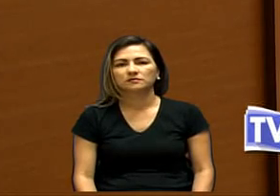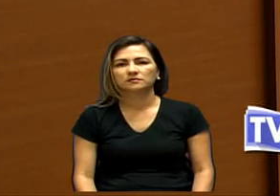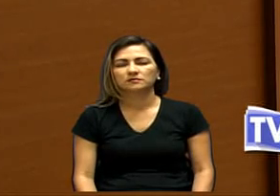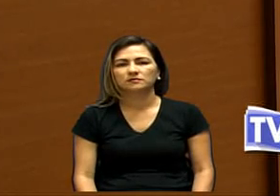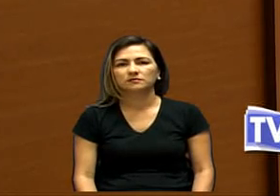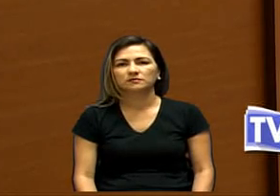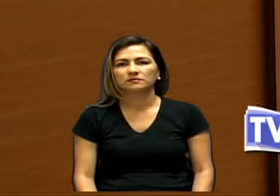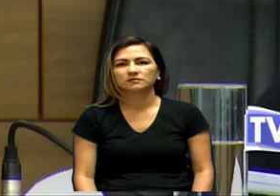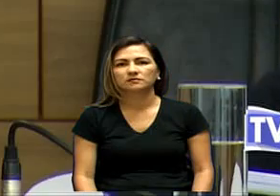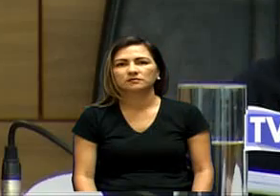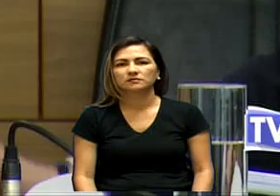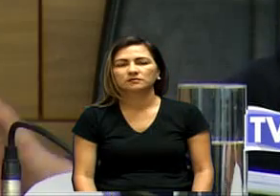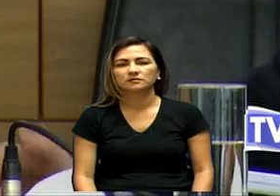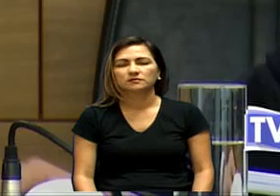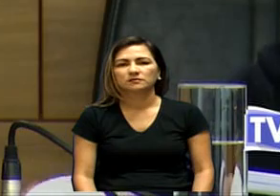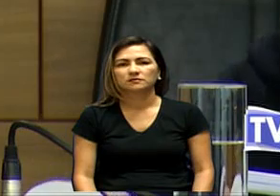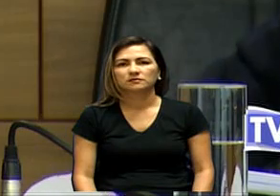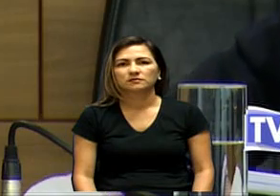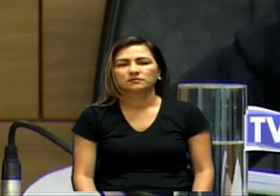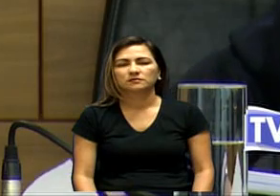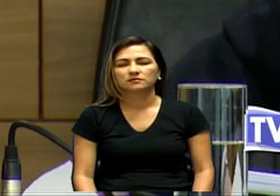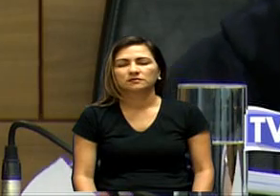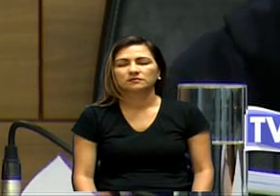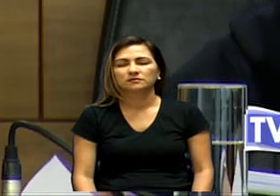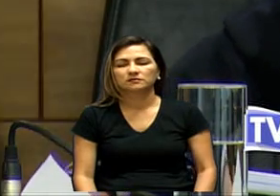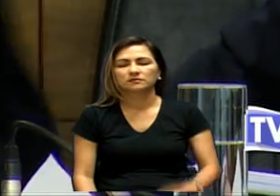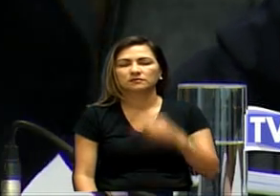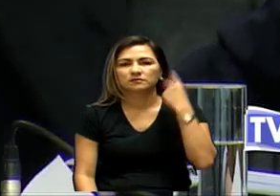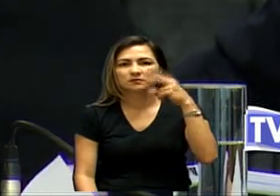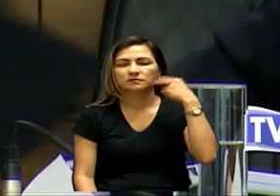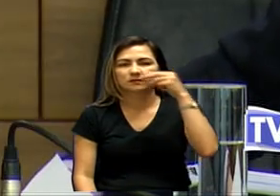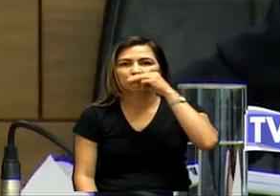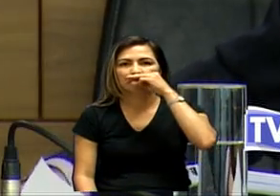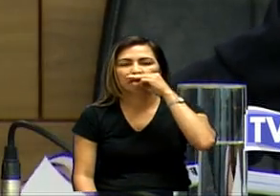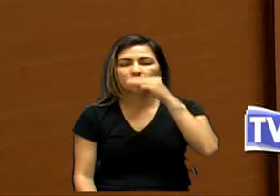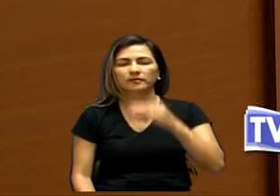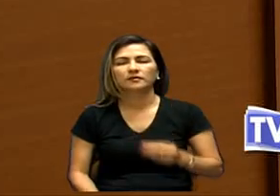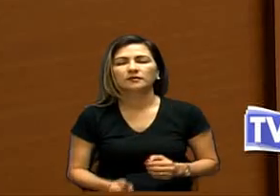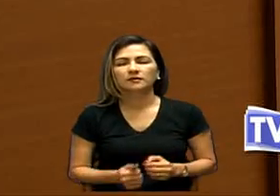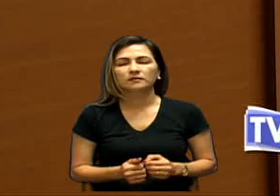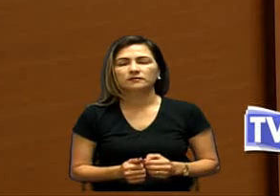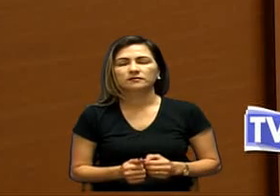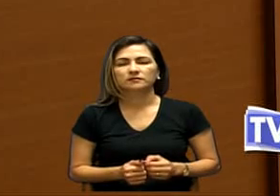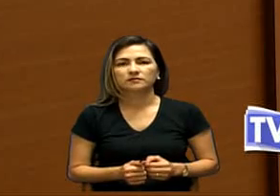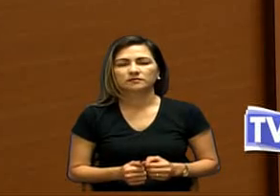Voto os vereadores no decreto do vereador Martinez.